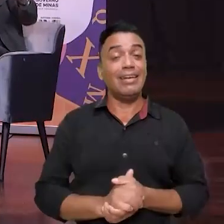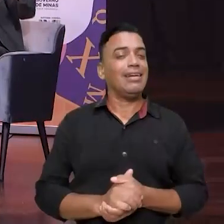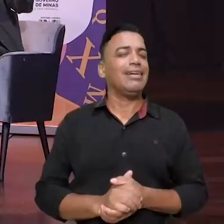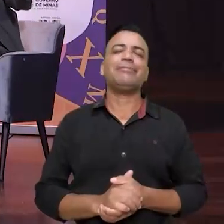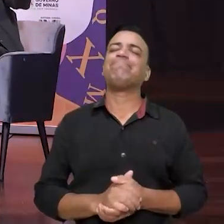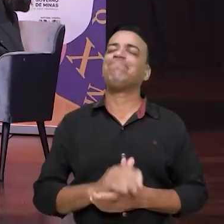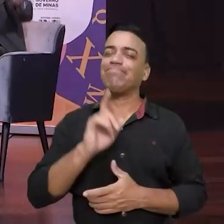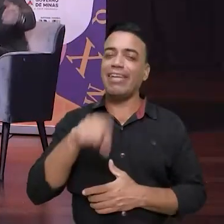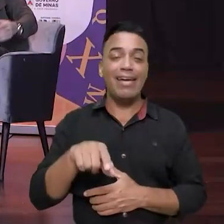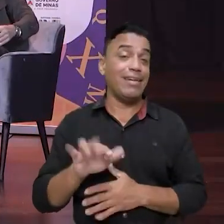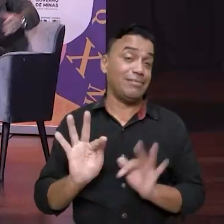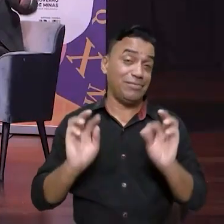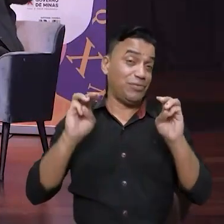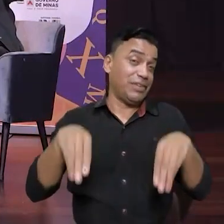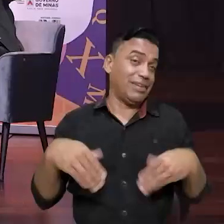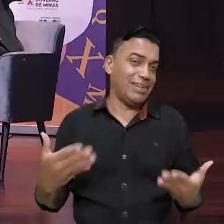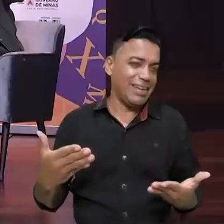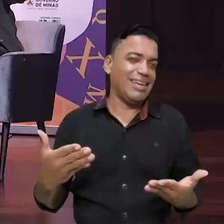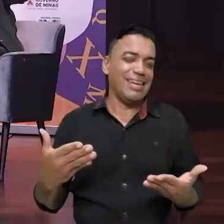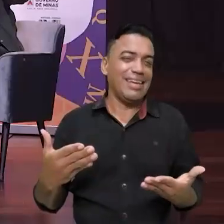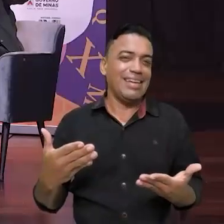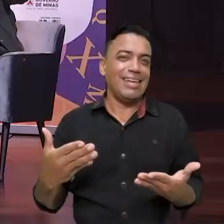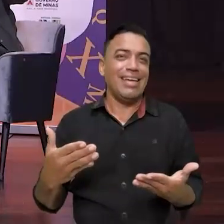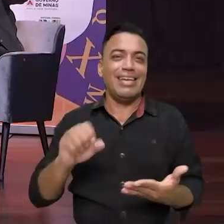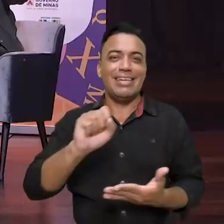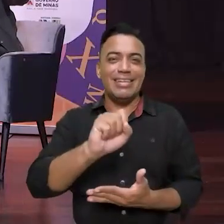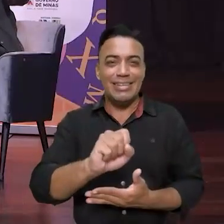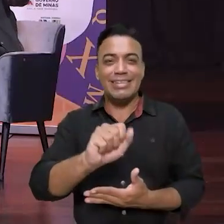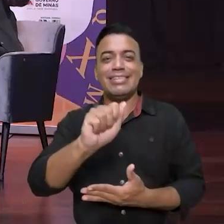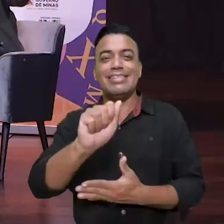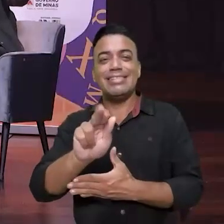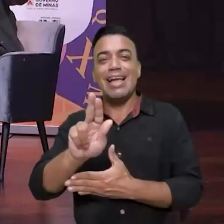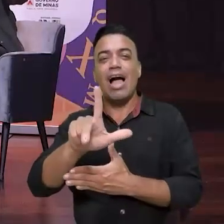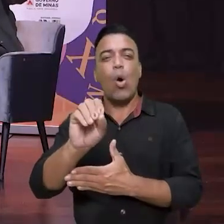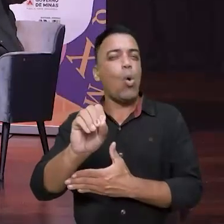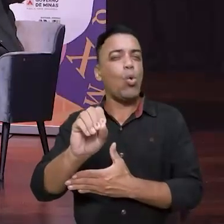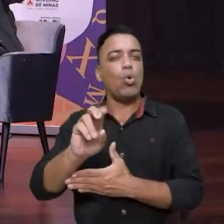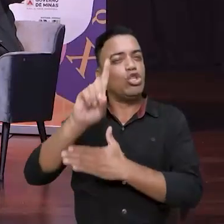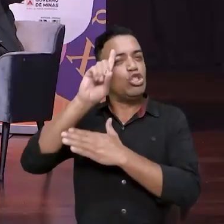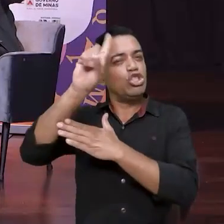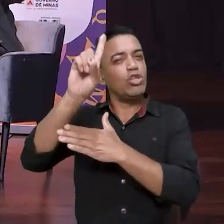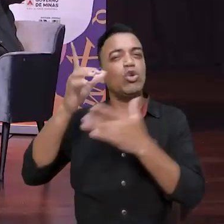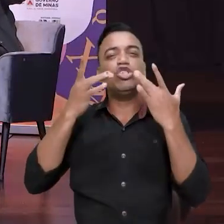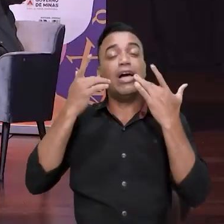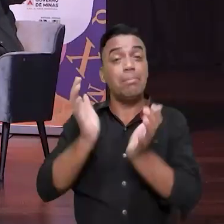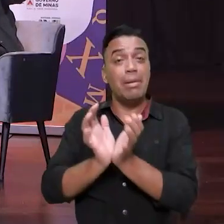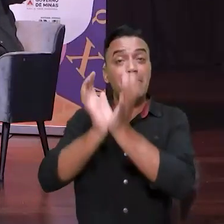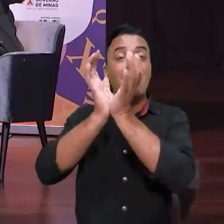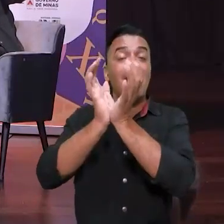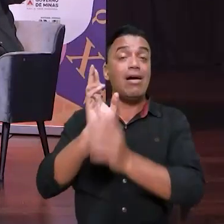Gente, bom, enfim. Saulo Senra, um diretor extraordinário, premiado até na